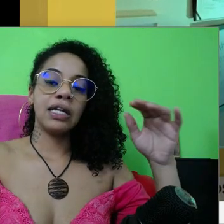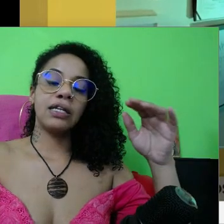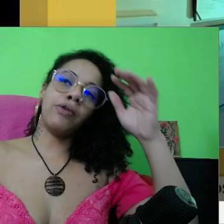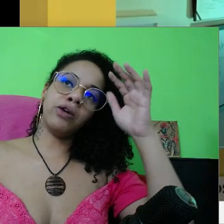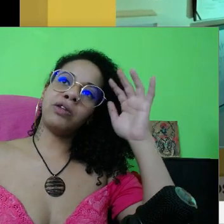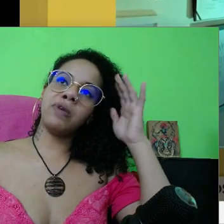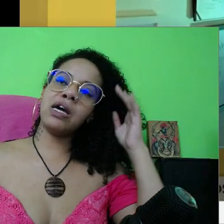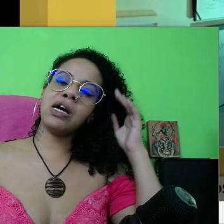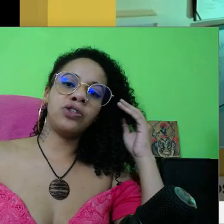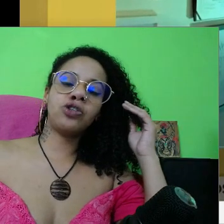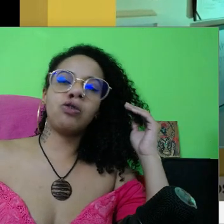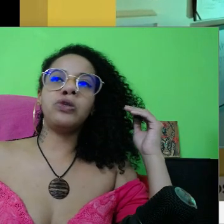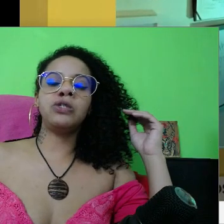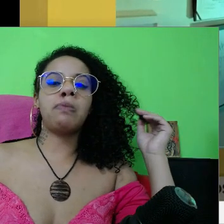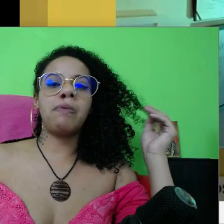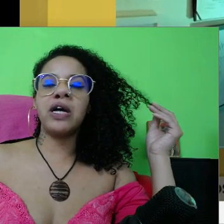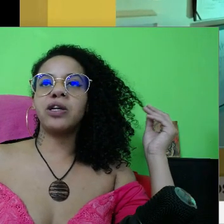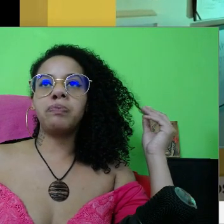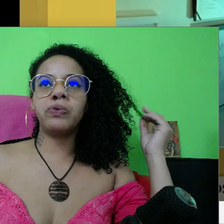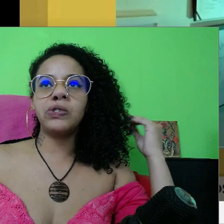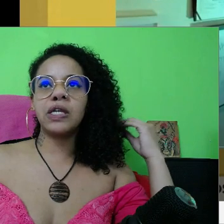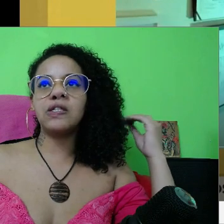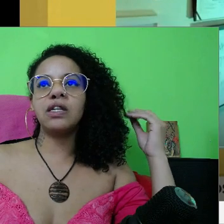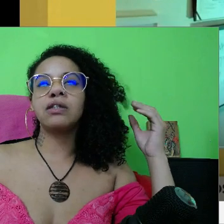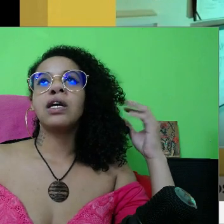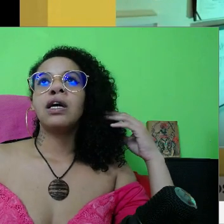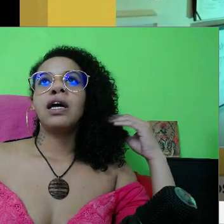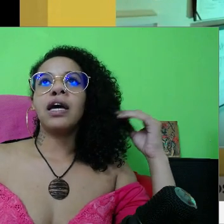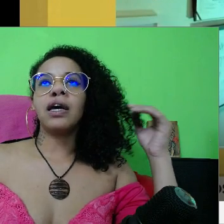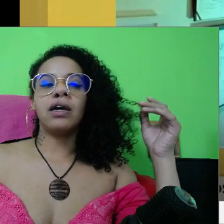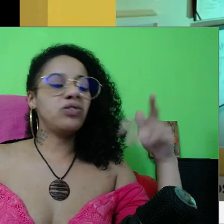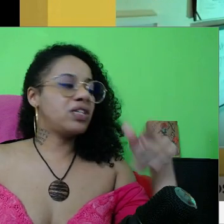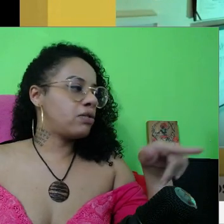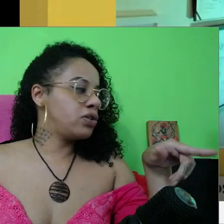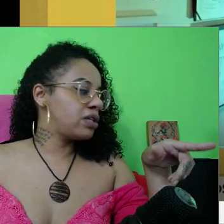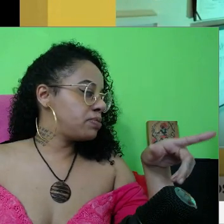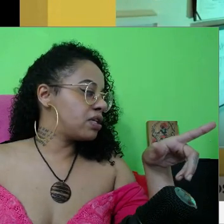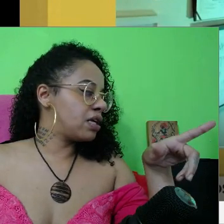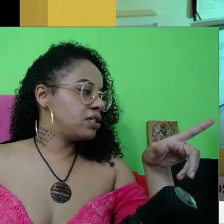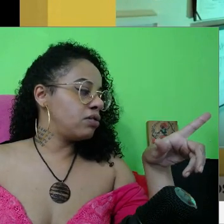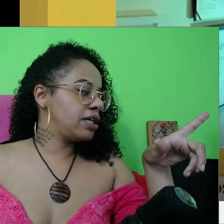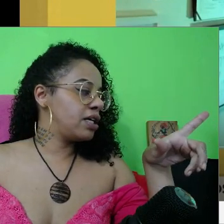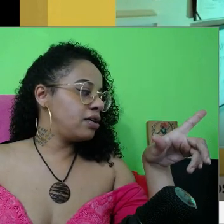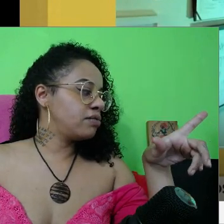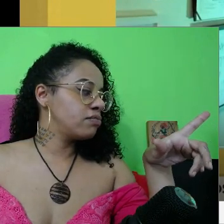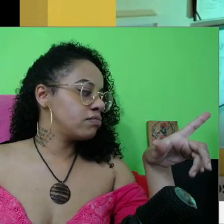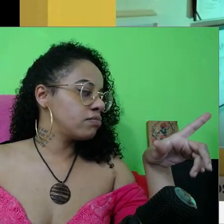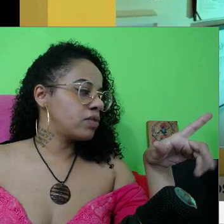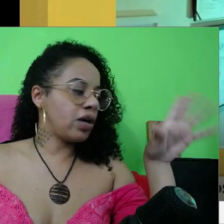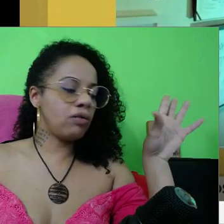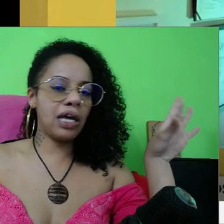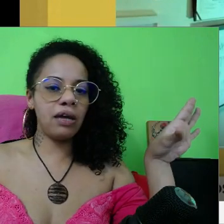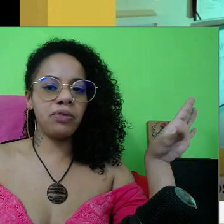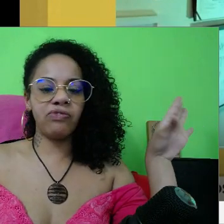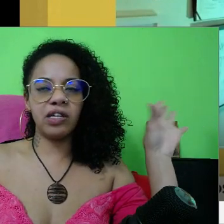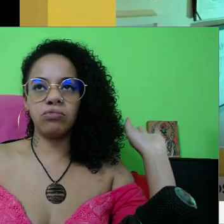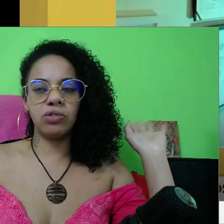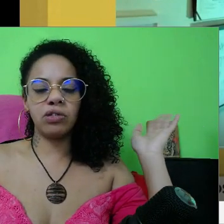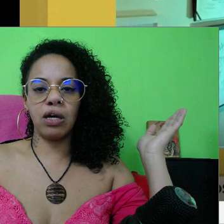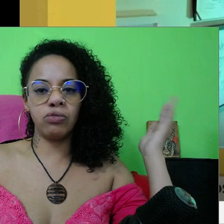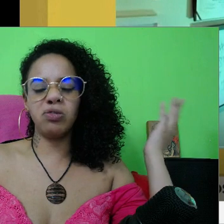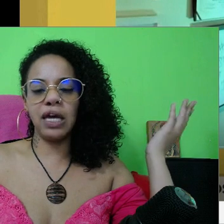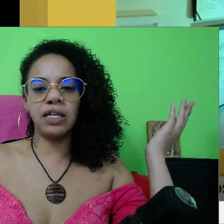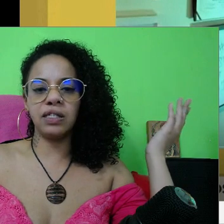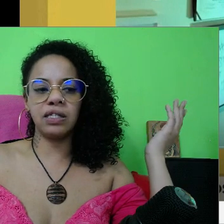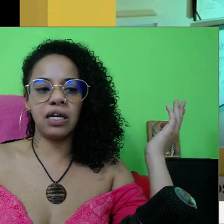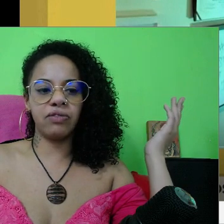não eu também acho anticonismo é uma merda por isso que assim eu não sei quanto tempo você tá nesse rolê aí que eu lembro faz